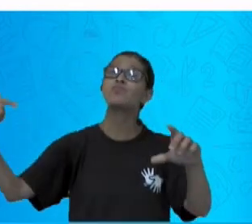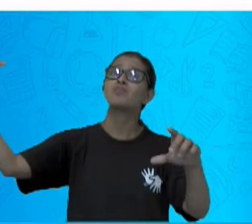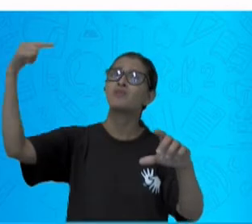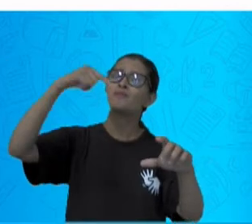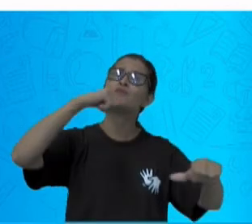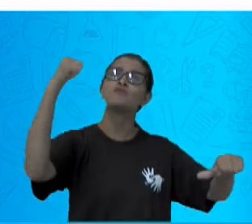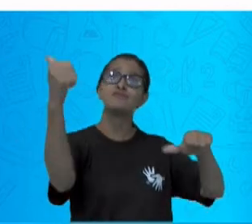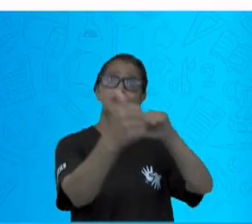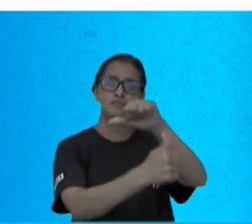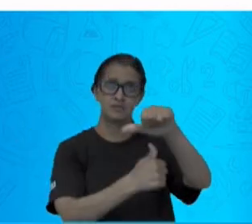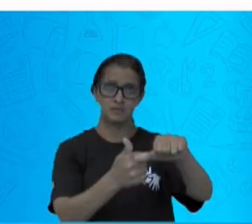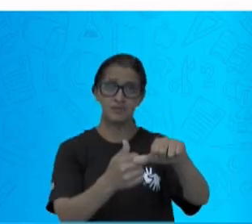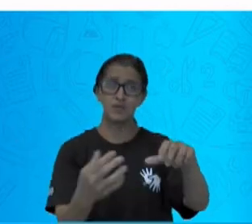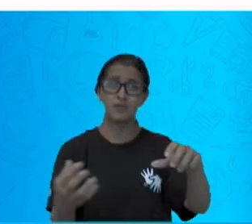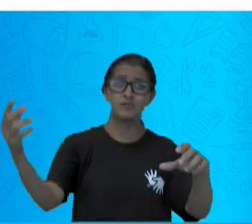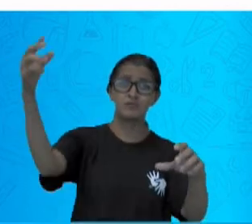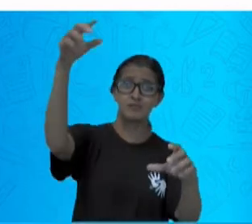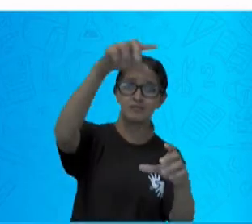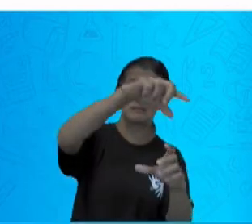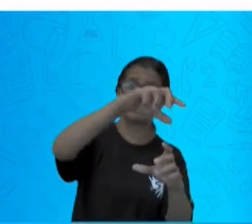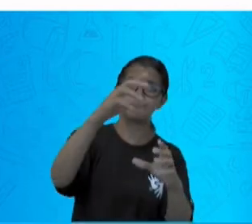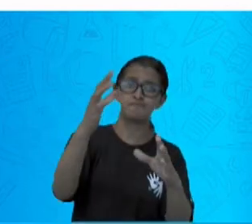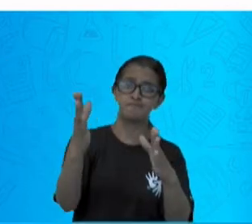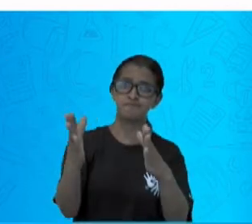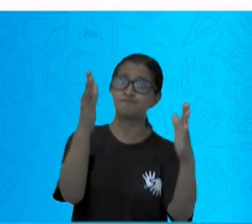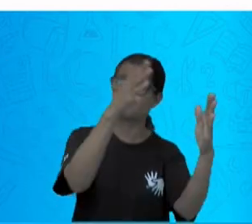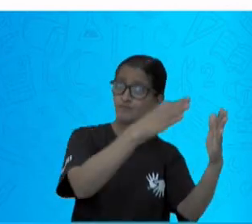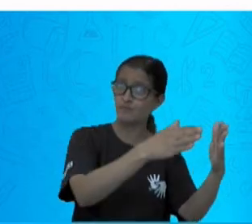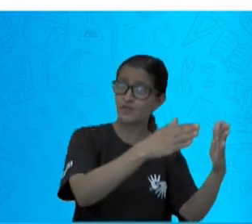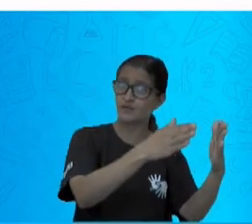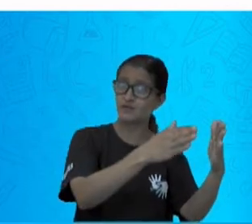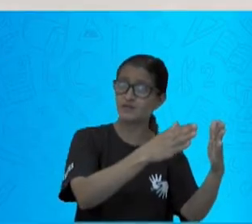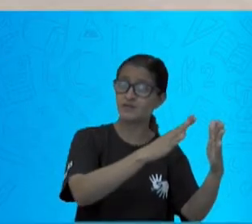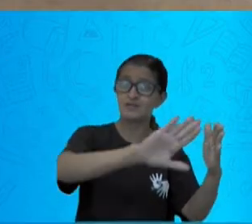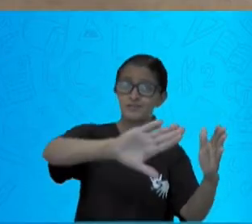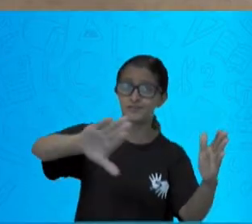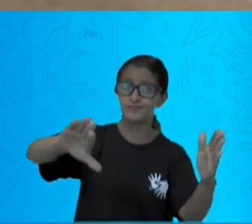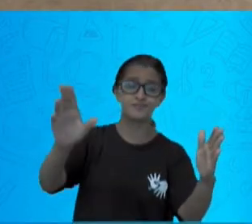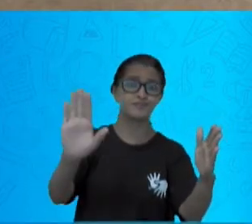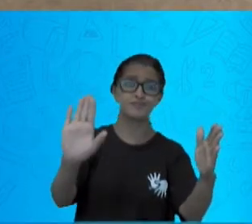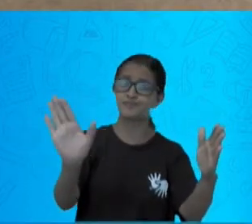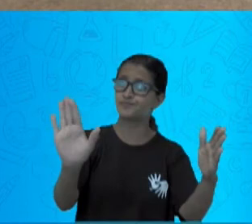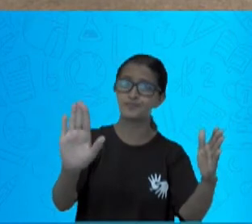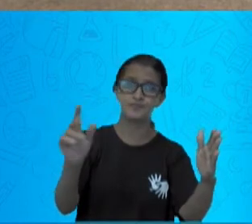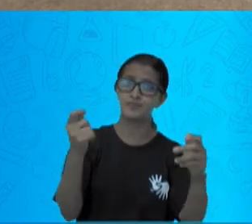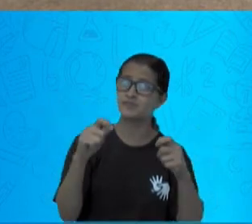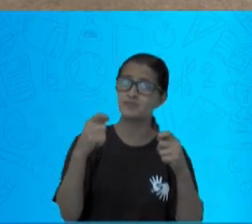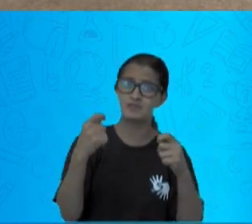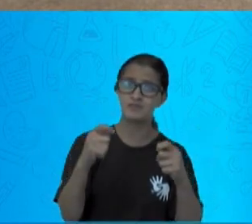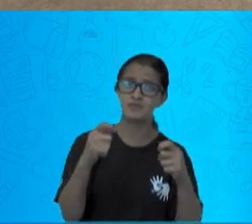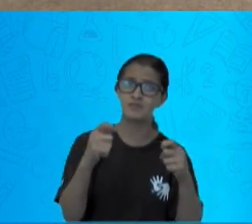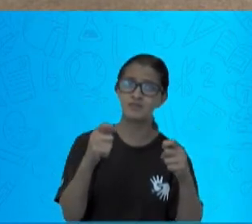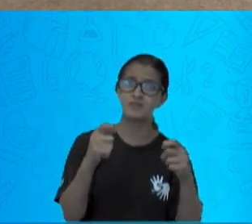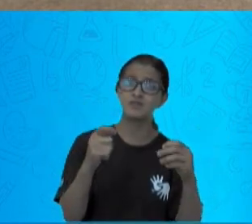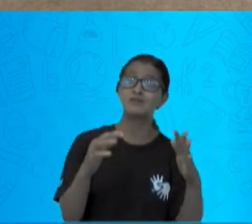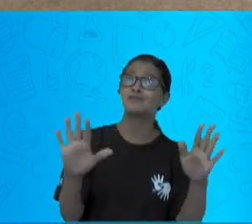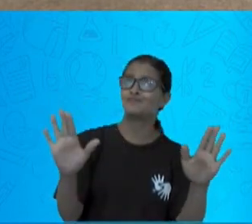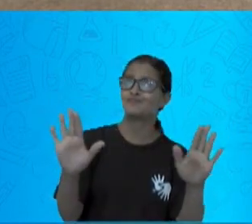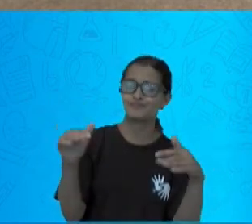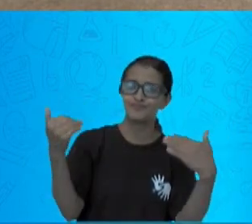ao quadrado, menos o 2 passou para cima. Aqui eu não preciso de escrever o 1 embaixo. Então, eu